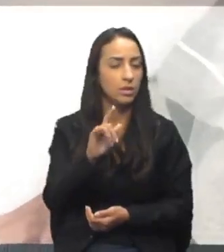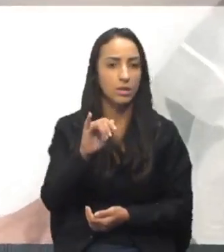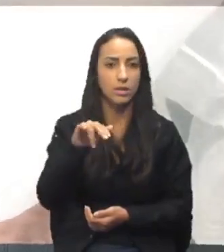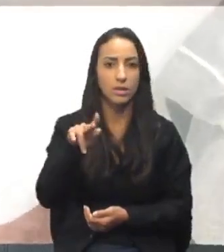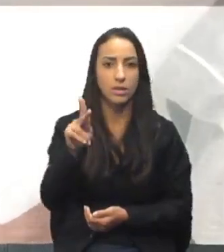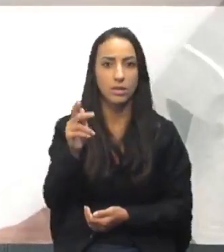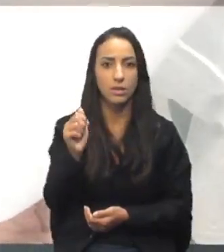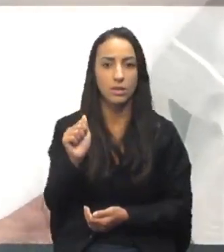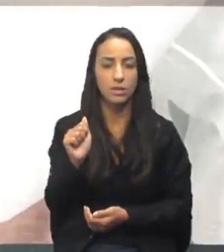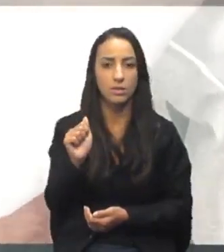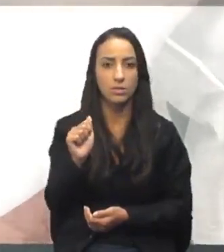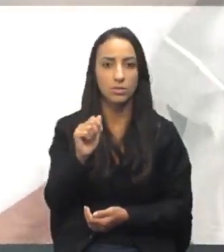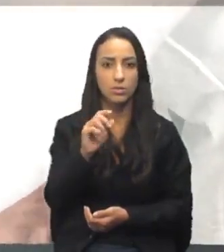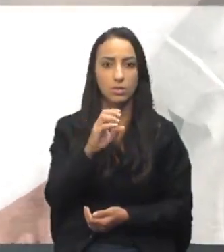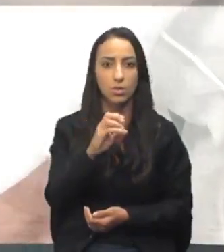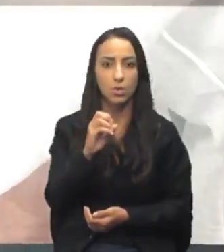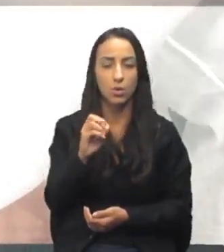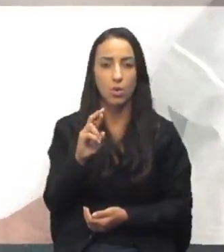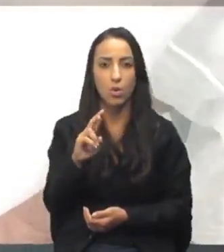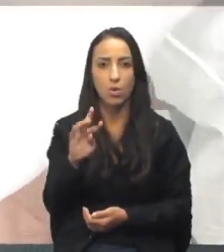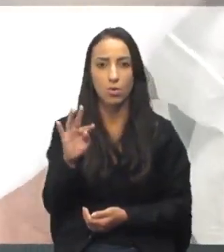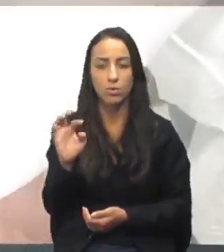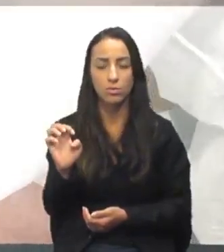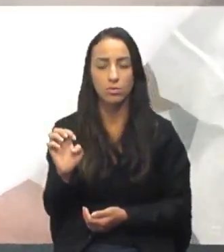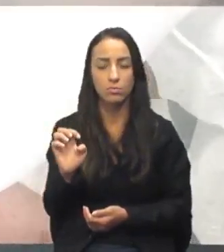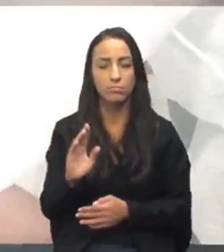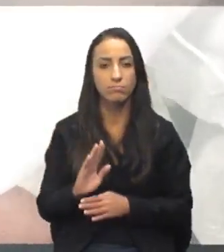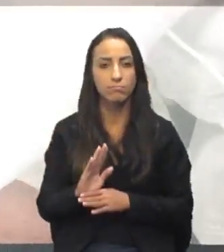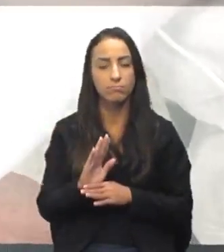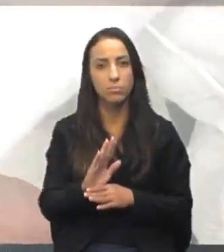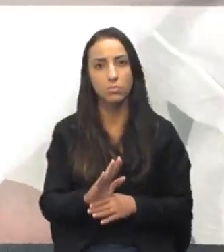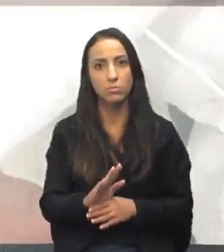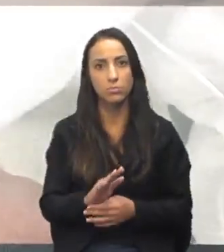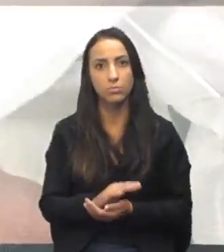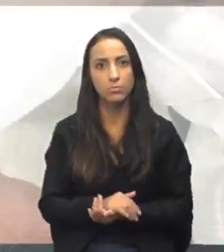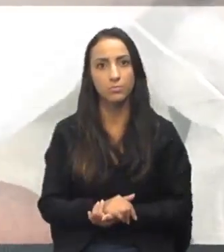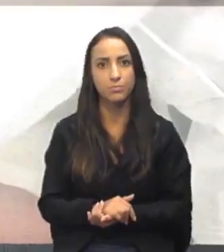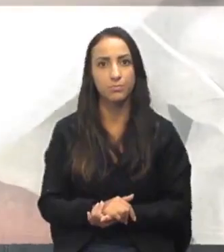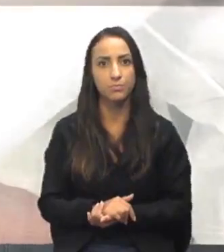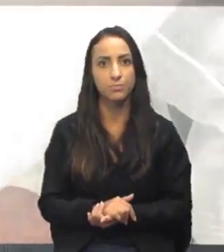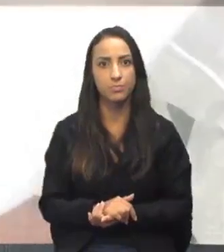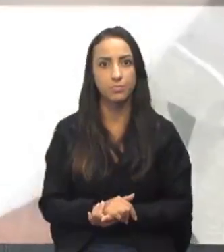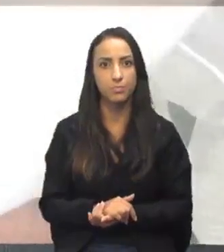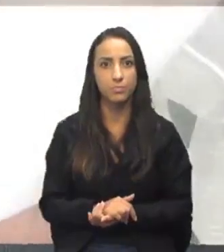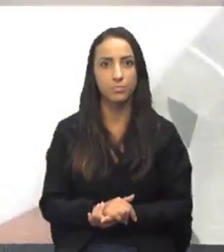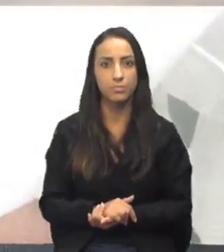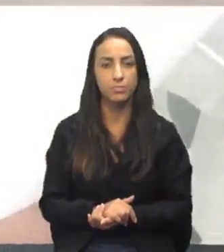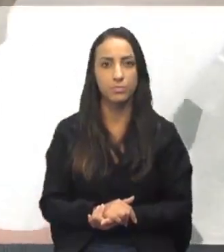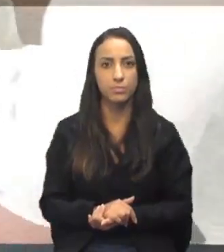coloração diferente, auxiliam neste processo.